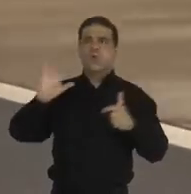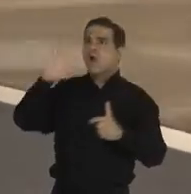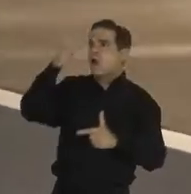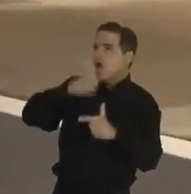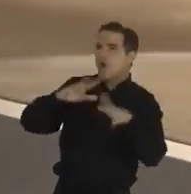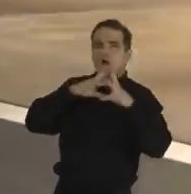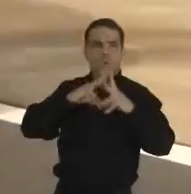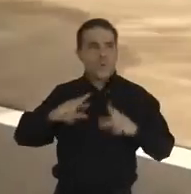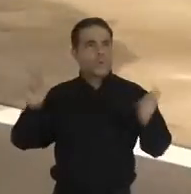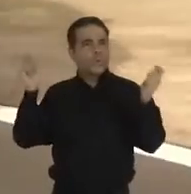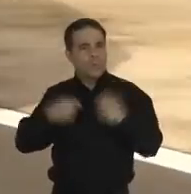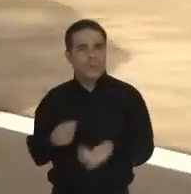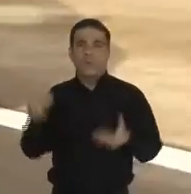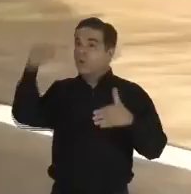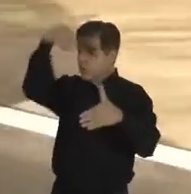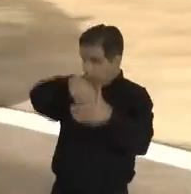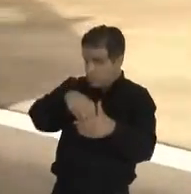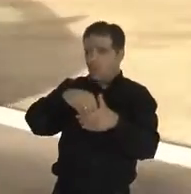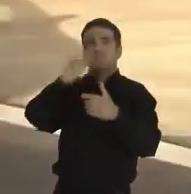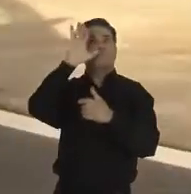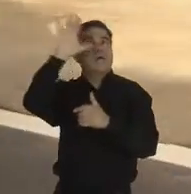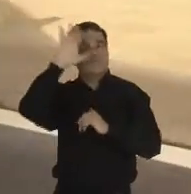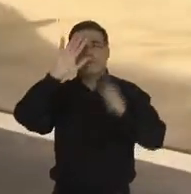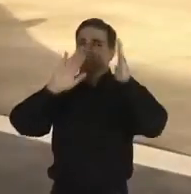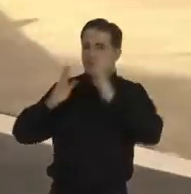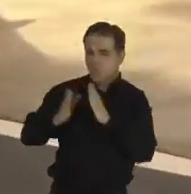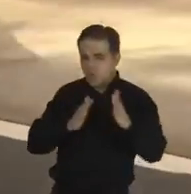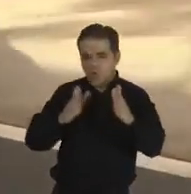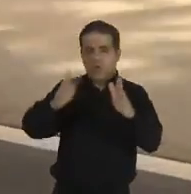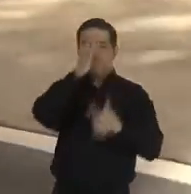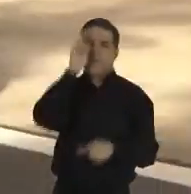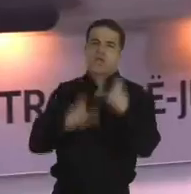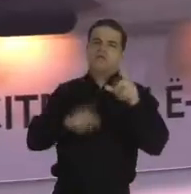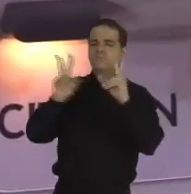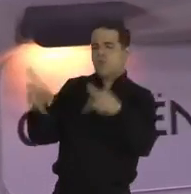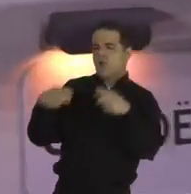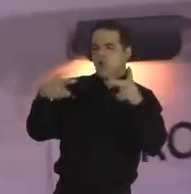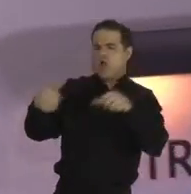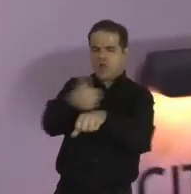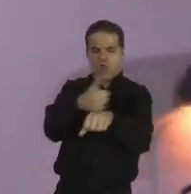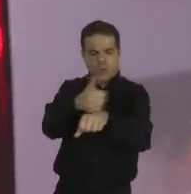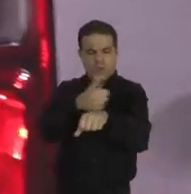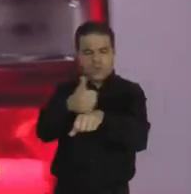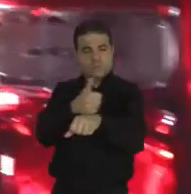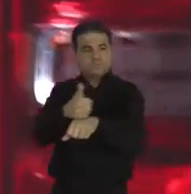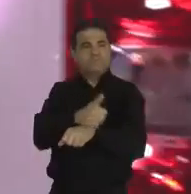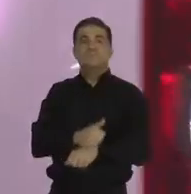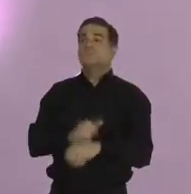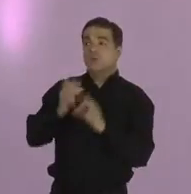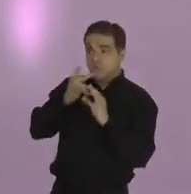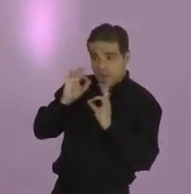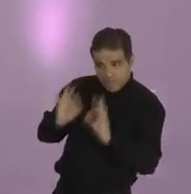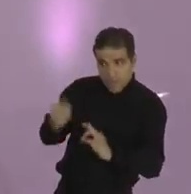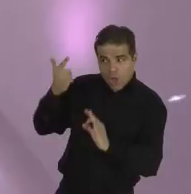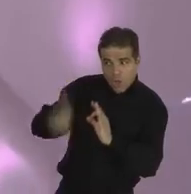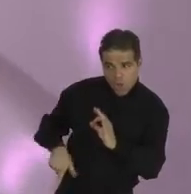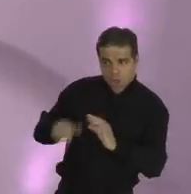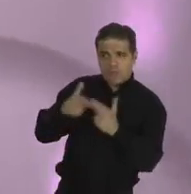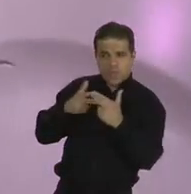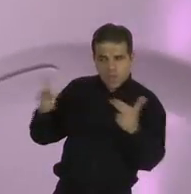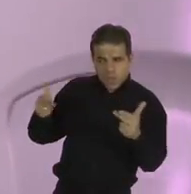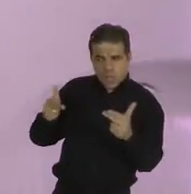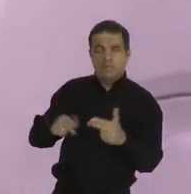soluções e serviços integrados pensados na jornada do Consumidor profissional e Ju sabe o que é mais incrível